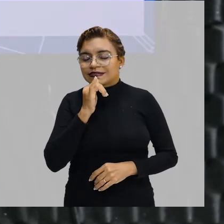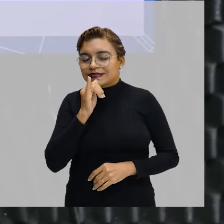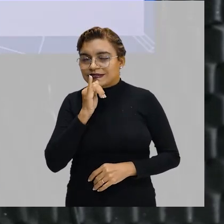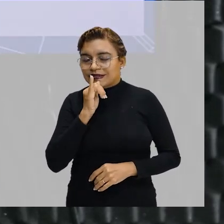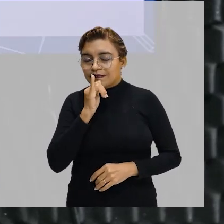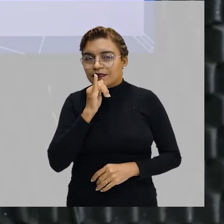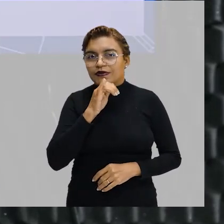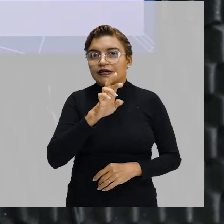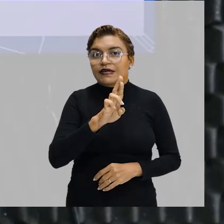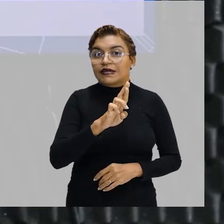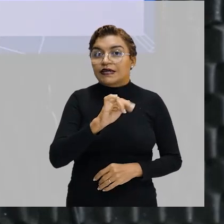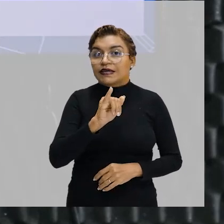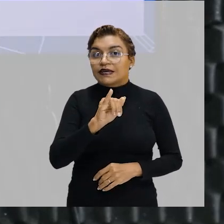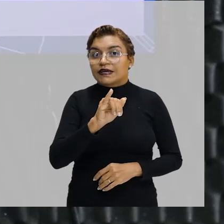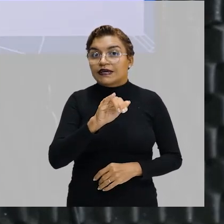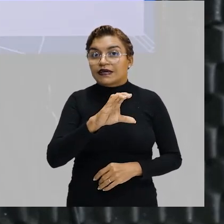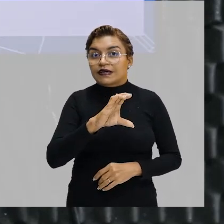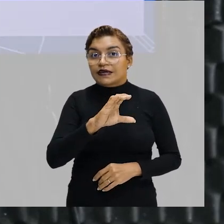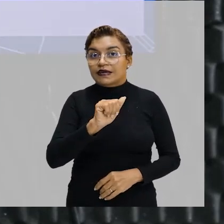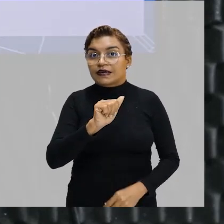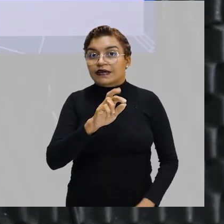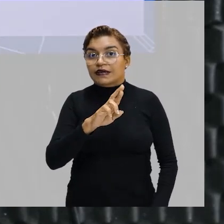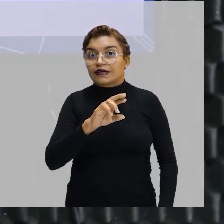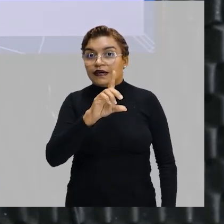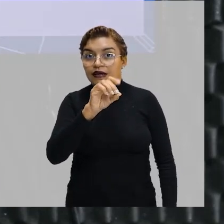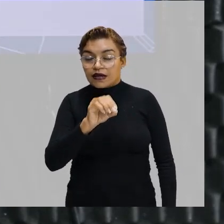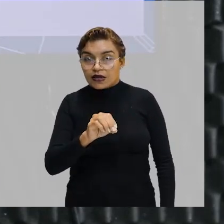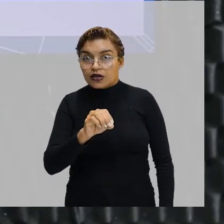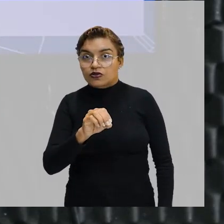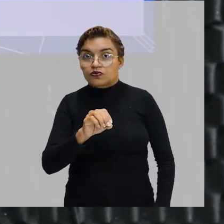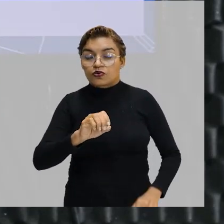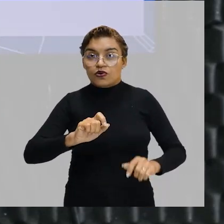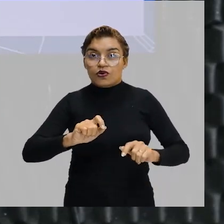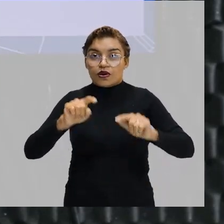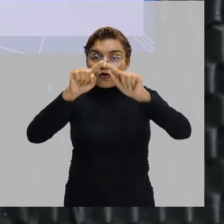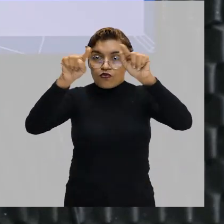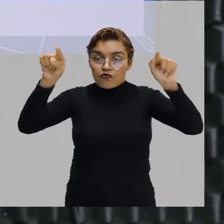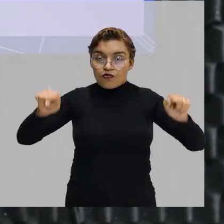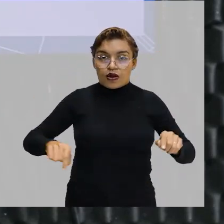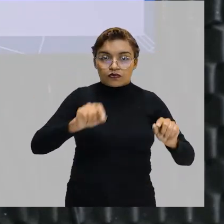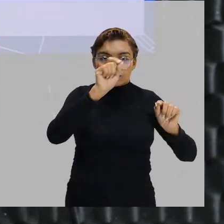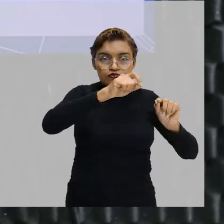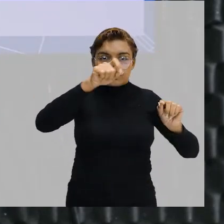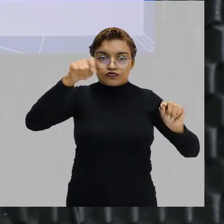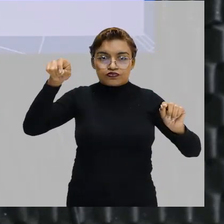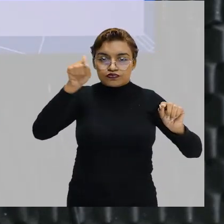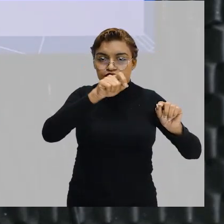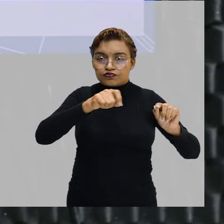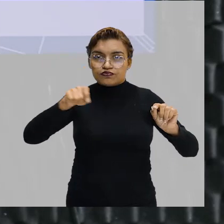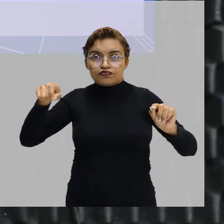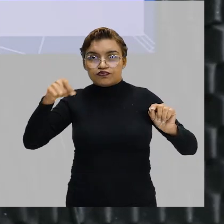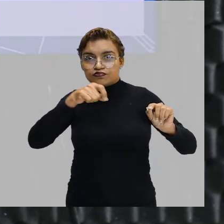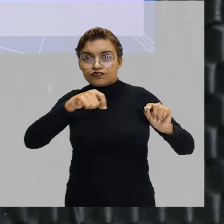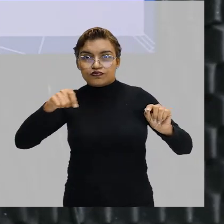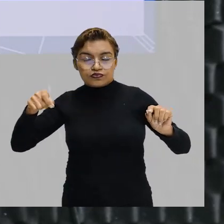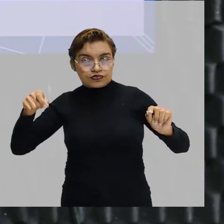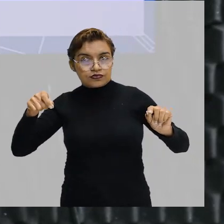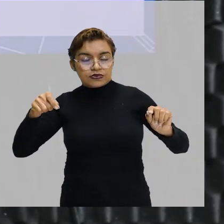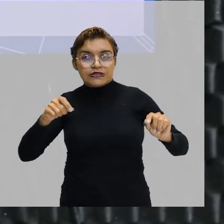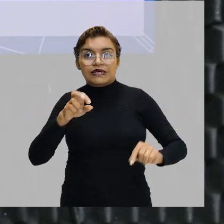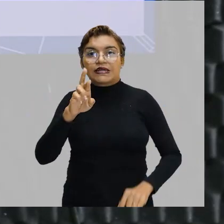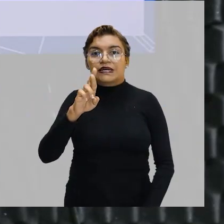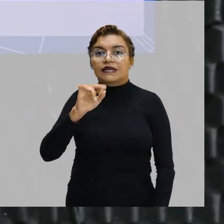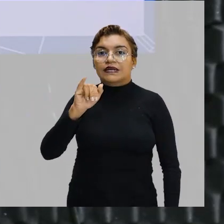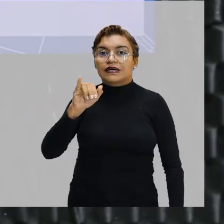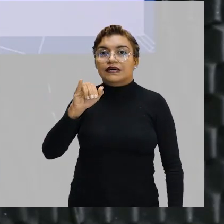Ricardo é o sujeito, riscar é verbo, o quadro complementa aí o verbo, tá certo? Eu vou